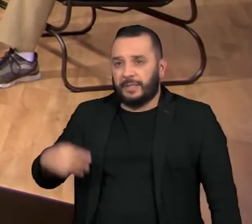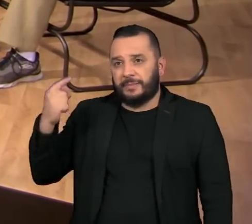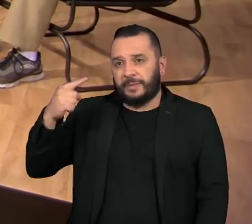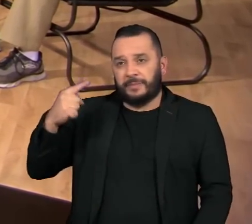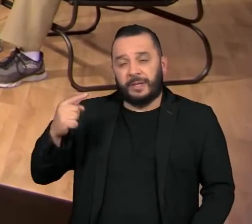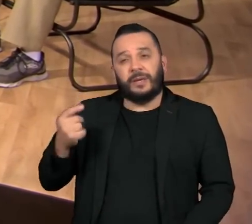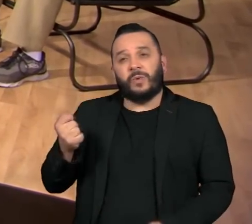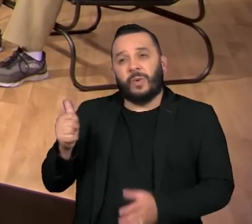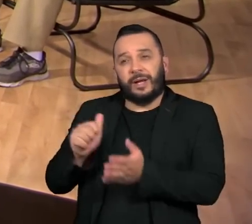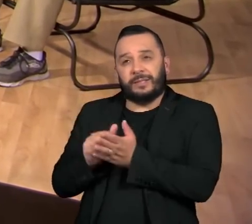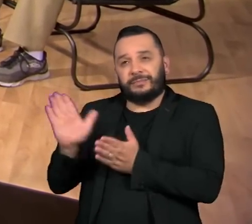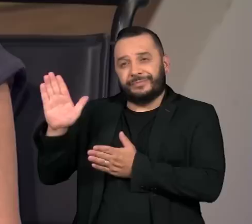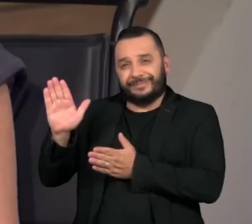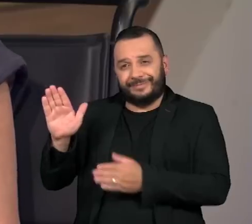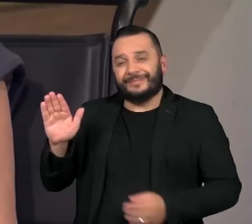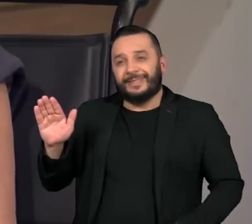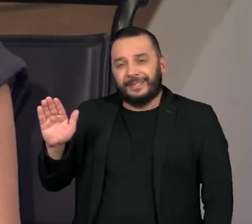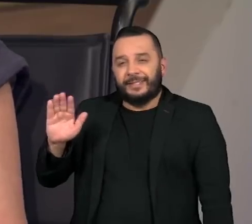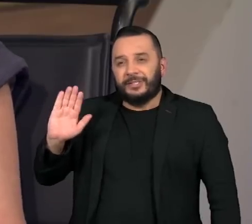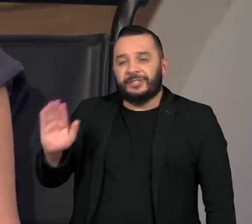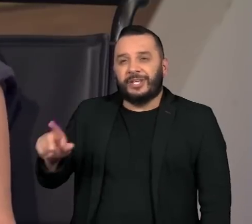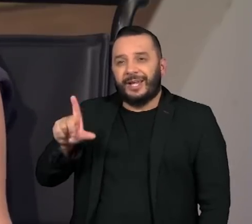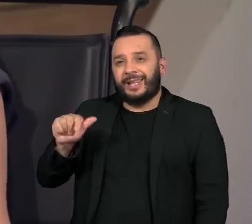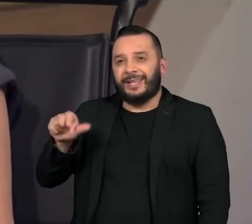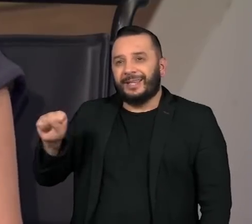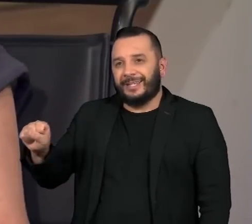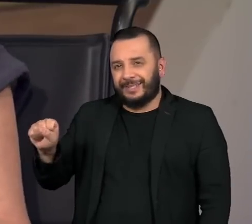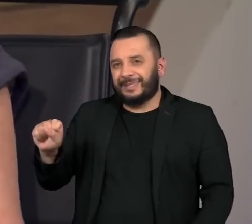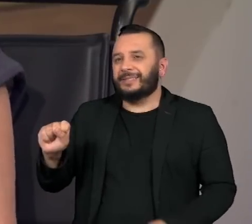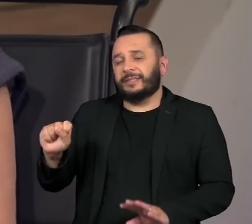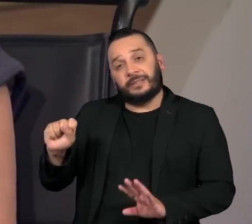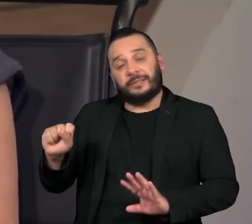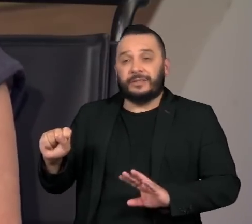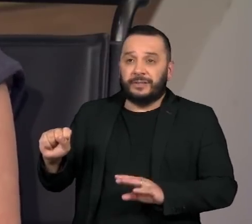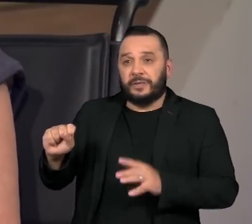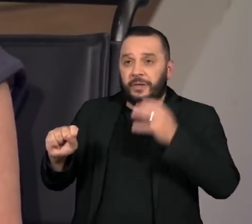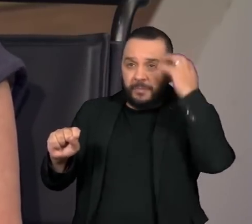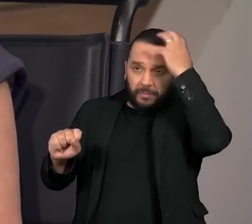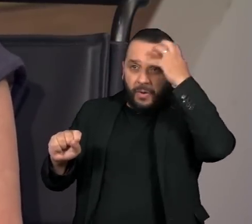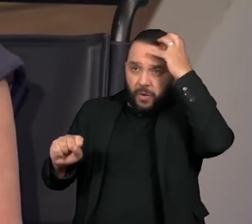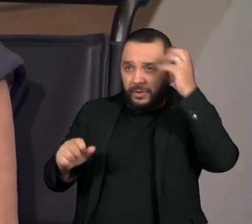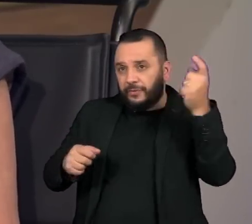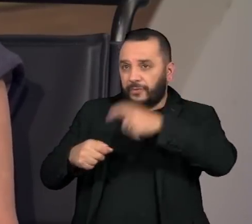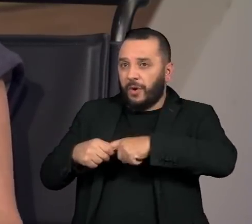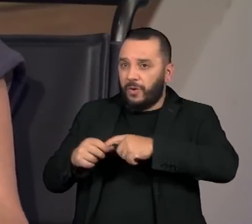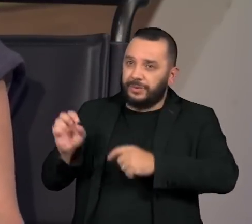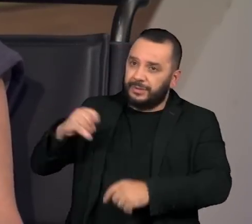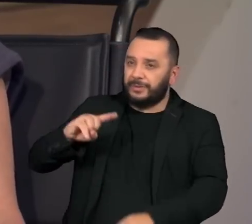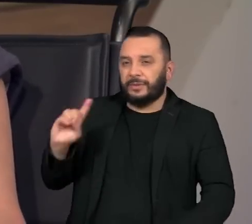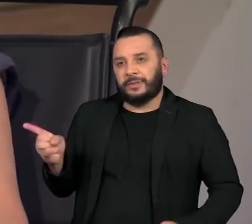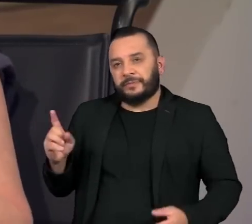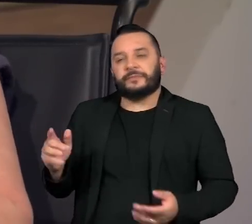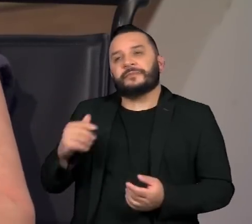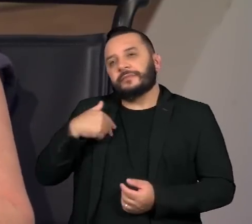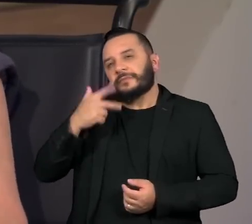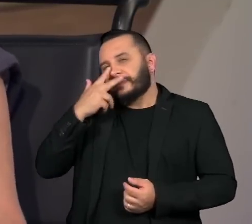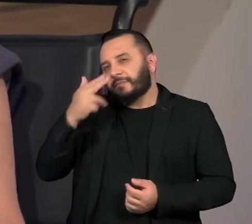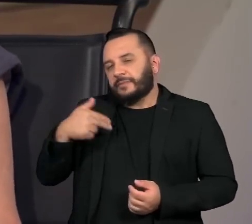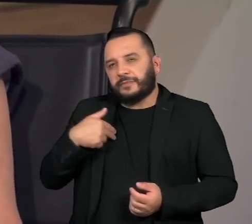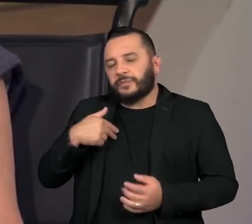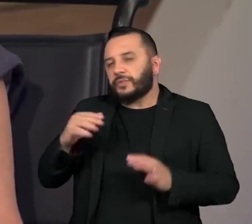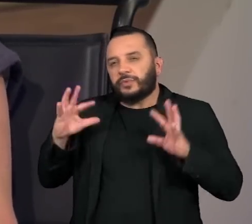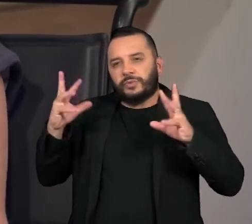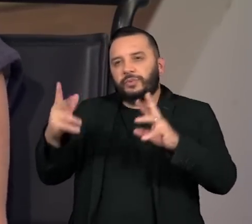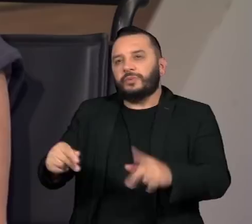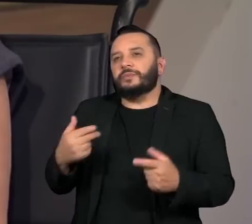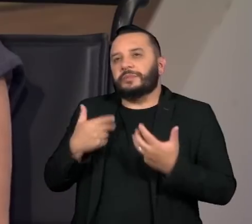meio que uma porta rotatória que está acontecendo lá. Será que Boris Johnson volta ou não? Então, eu acho que o esgotamento ele vai vir de todos